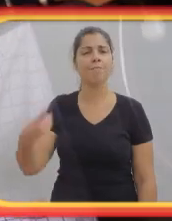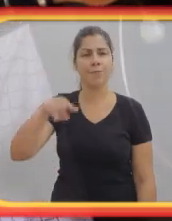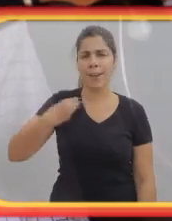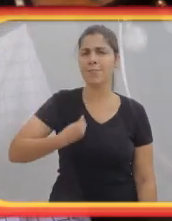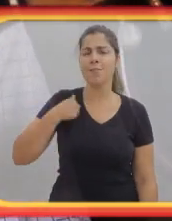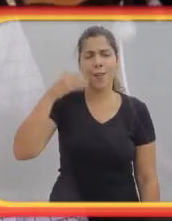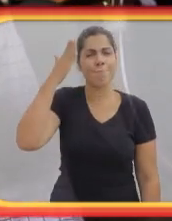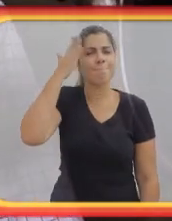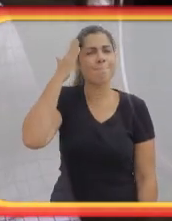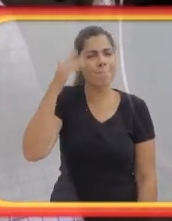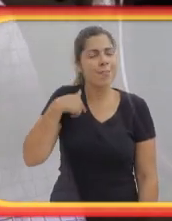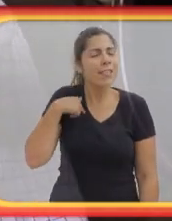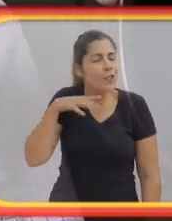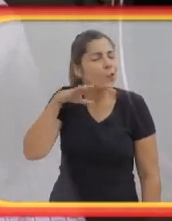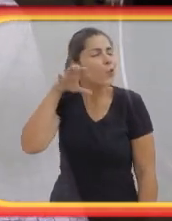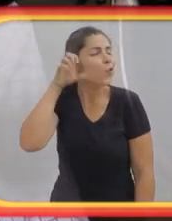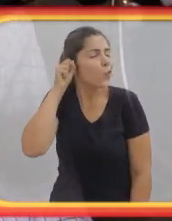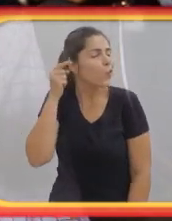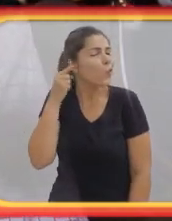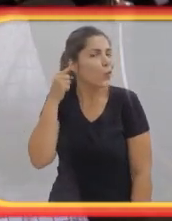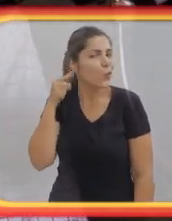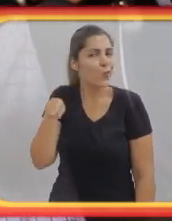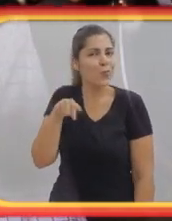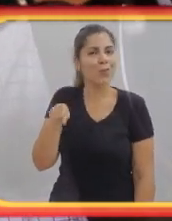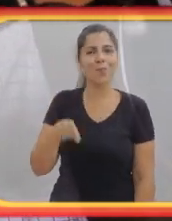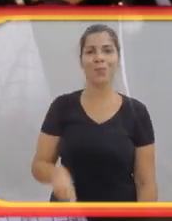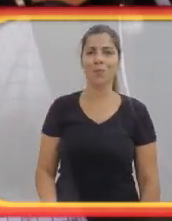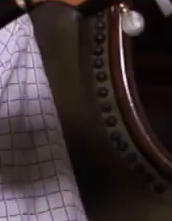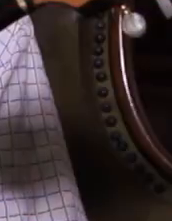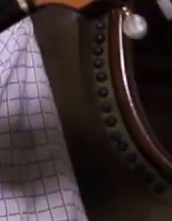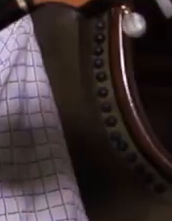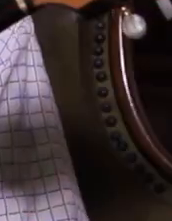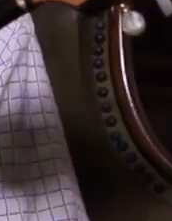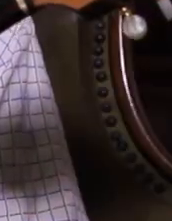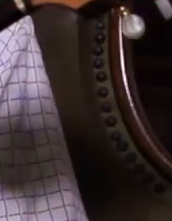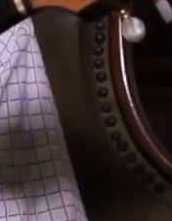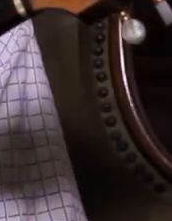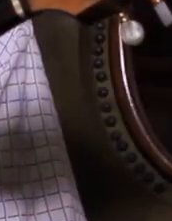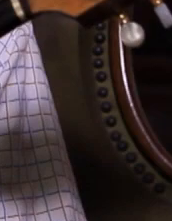eu sei que ela existe, eu escuto ela assim, ó.